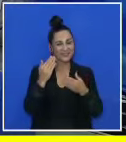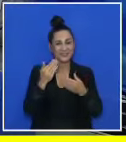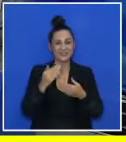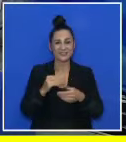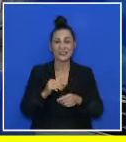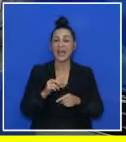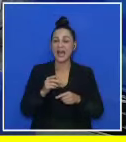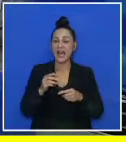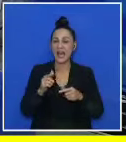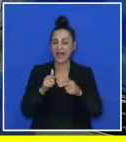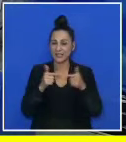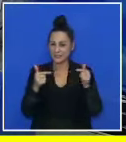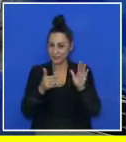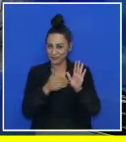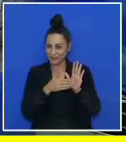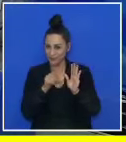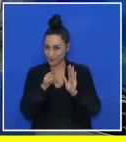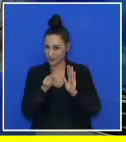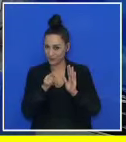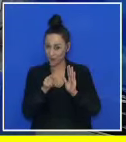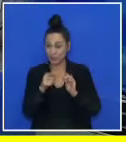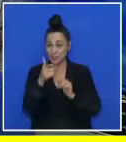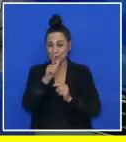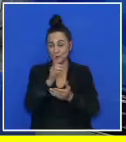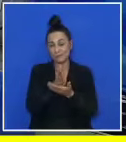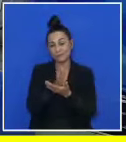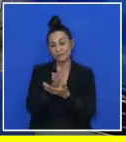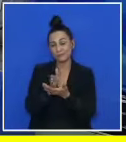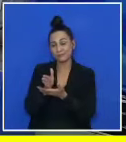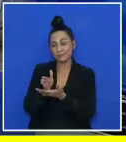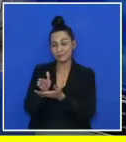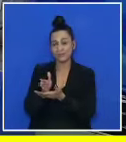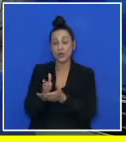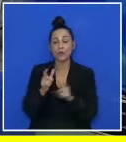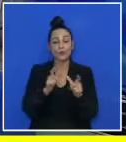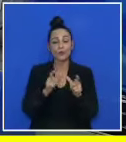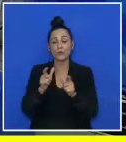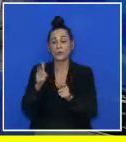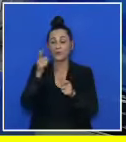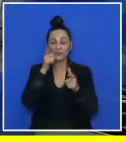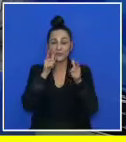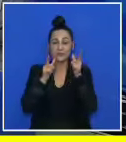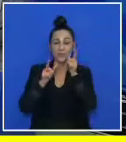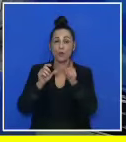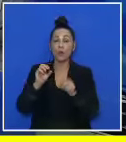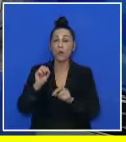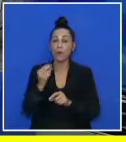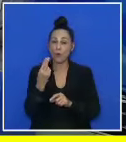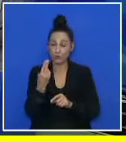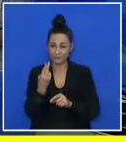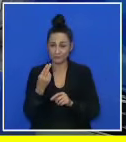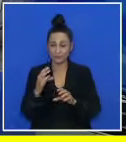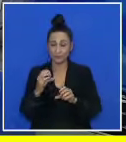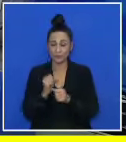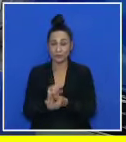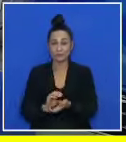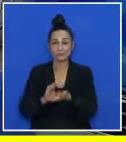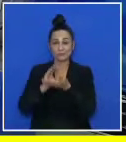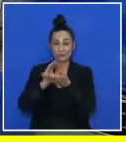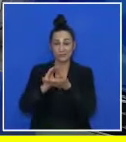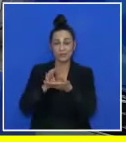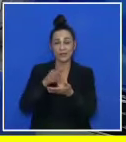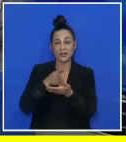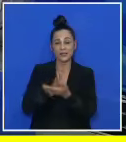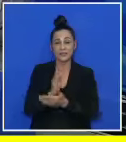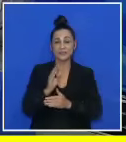Obrigado. A sorte estava na sua aposta. Logo após a apuração, você poderá saber de onde são as apostas vencedoras ou se o prêmio está